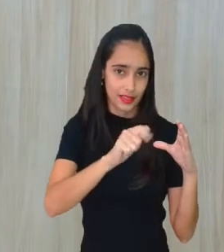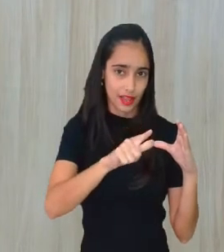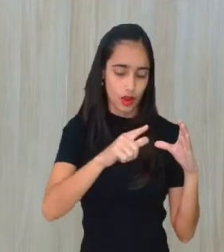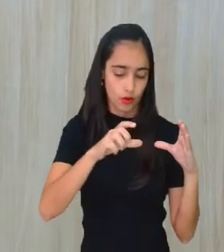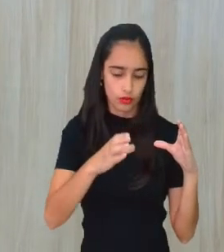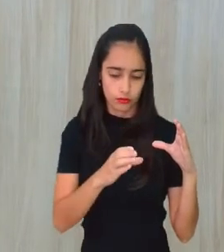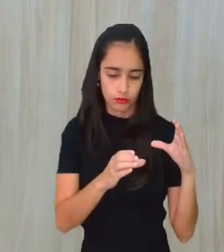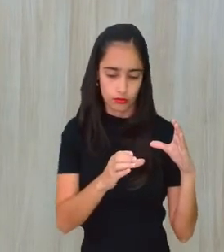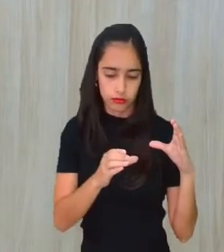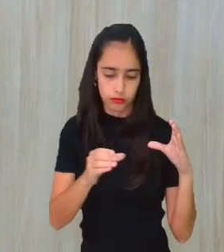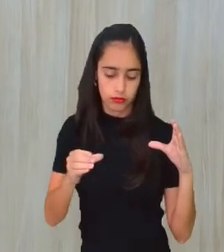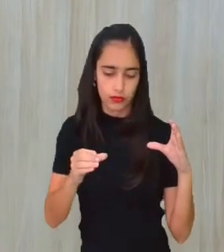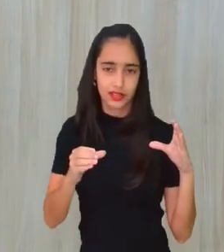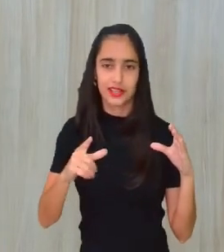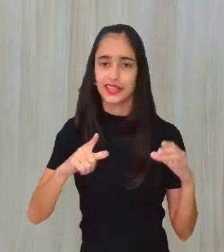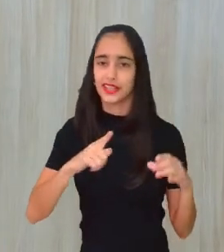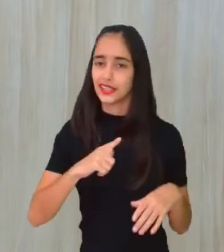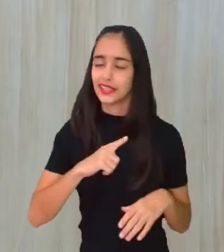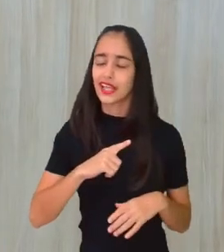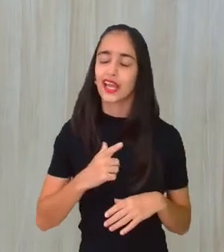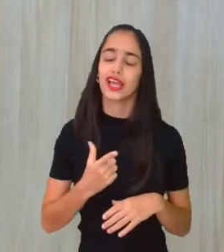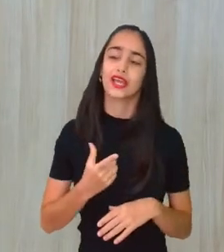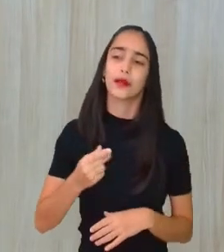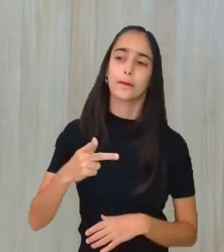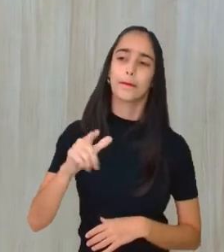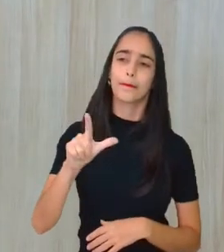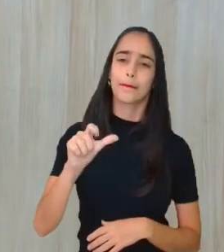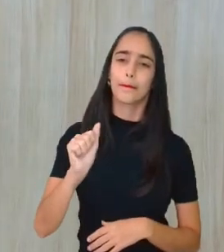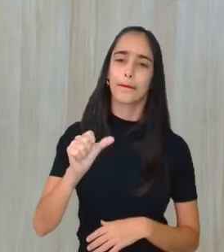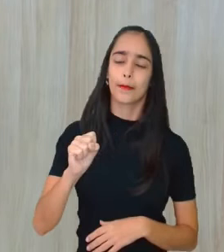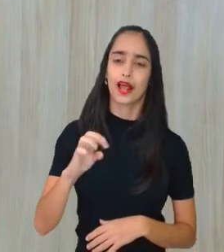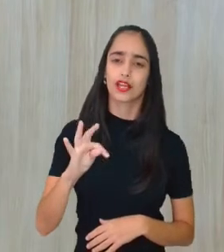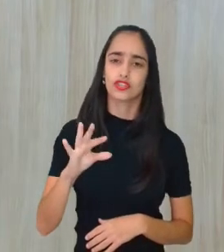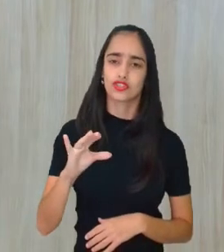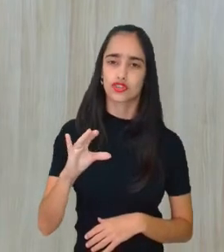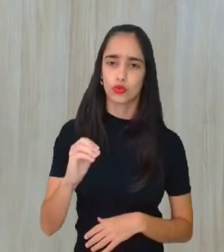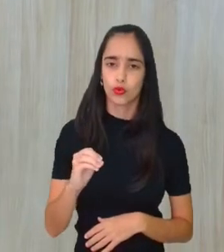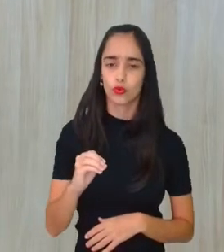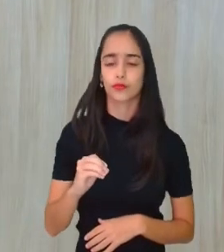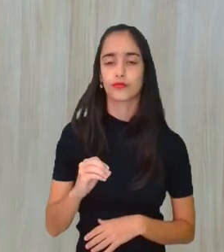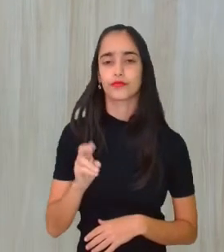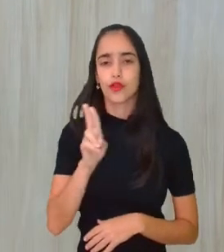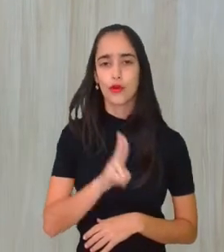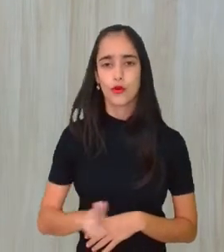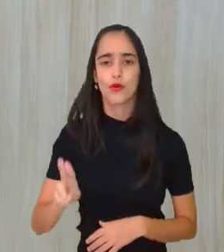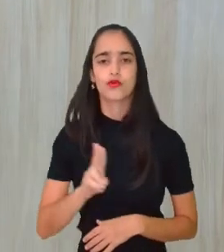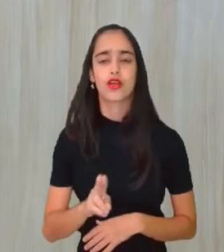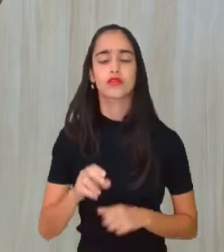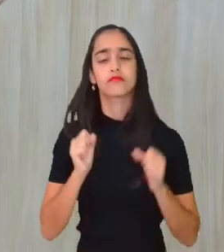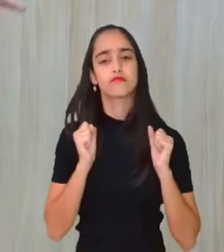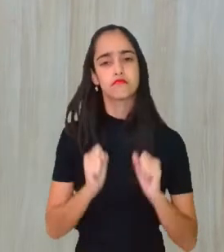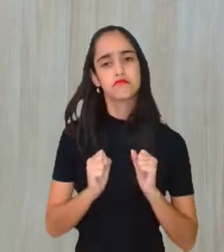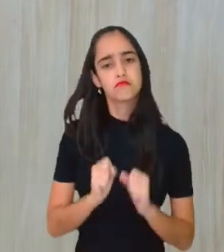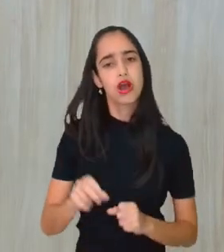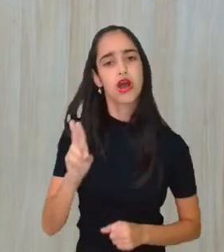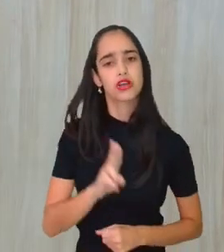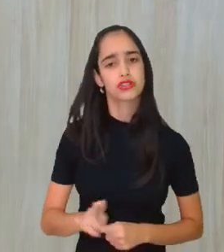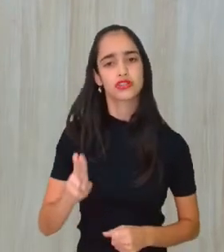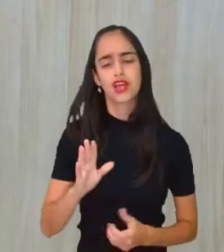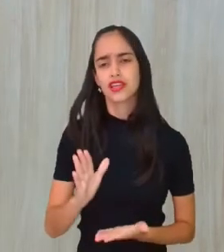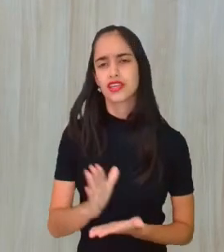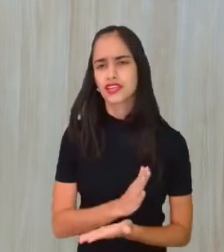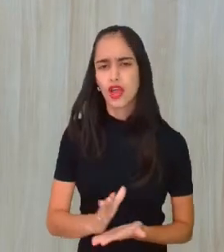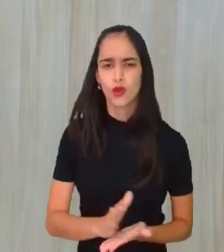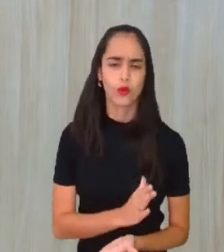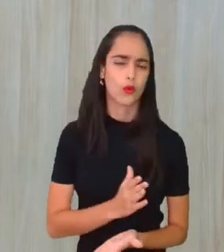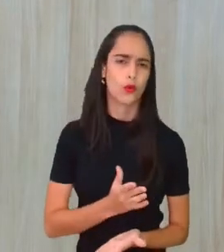outro isolante elétrico, justamente para ser utilizado em algum serviço que se vai fazer, né?